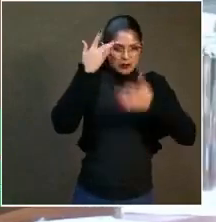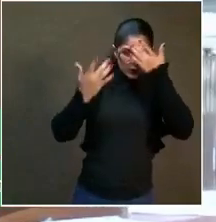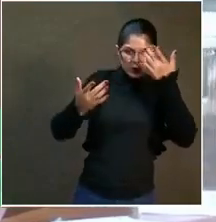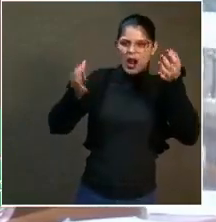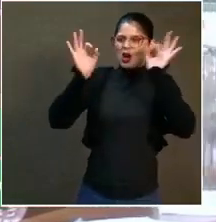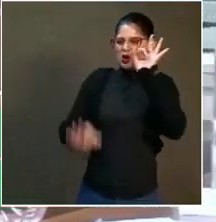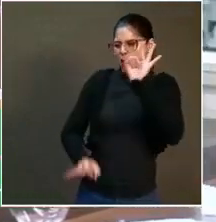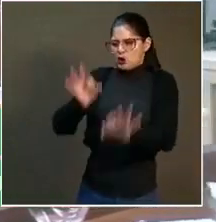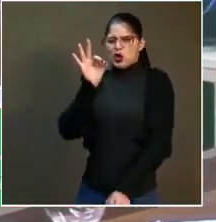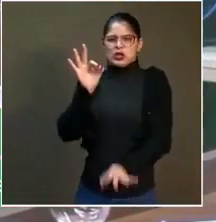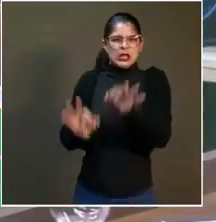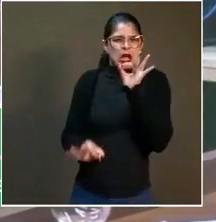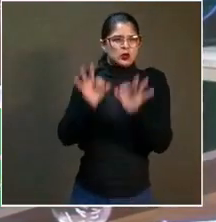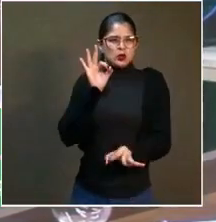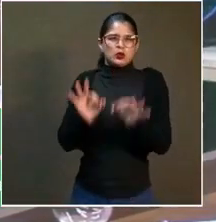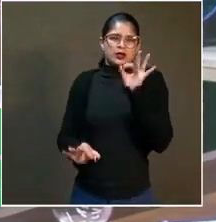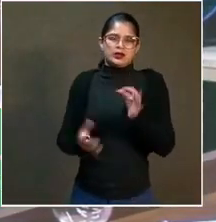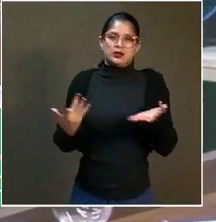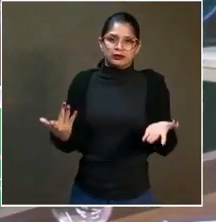No Brasil,